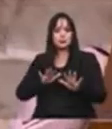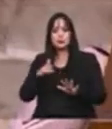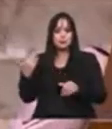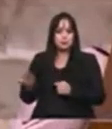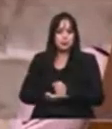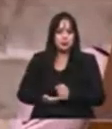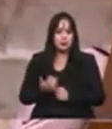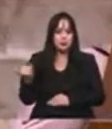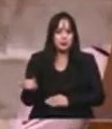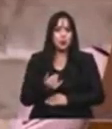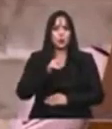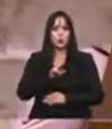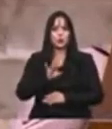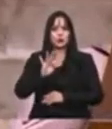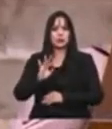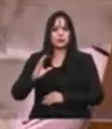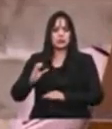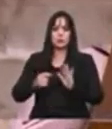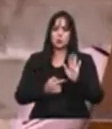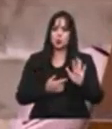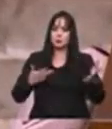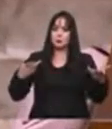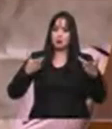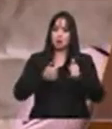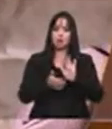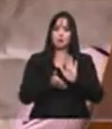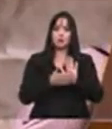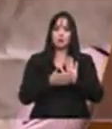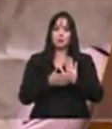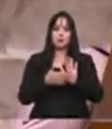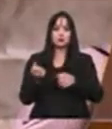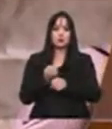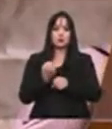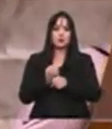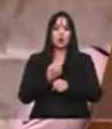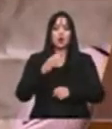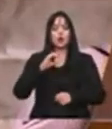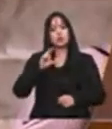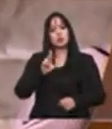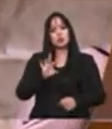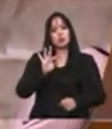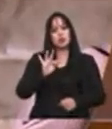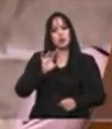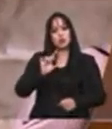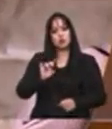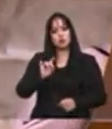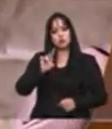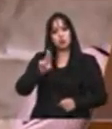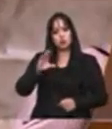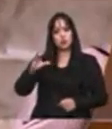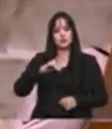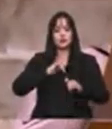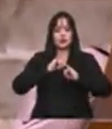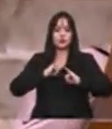chaves, como no dia em que a UTC apresentou a melhor proposta para a obra da TEDUC e ainda no dia em que houve o lançamento